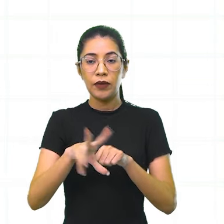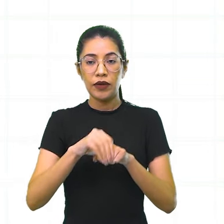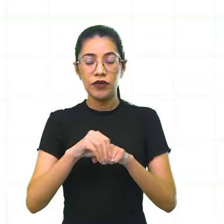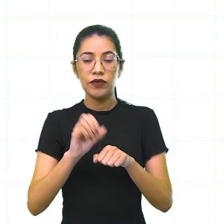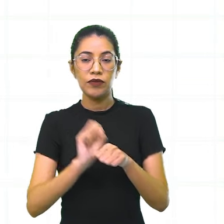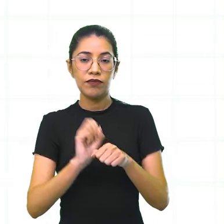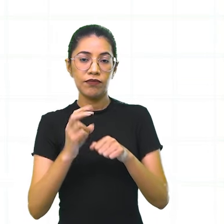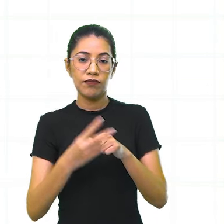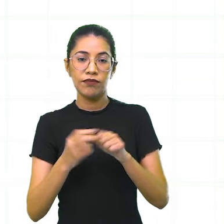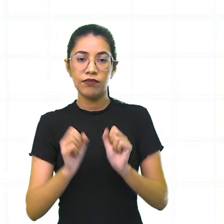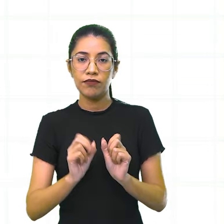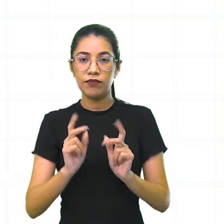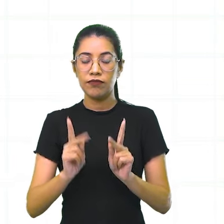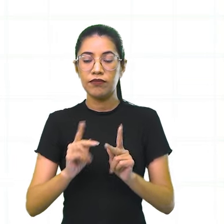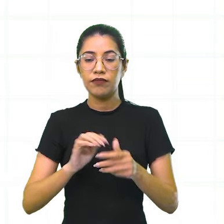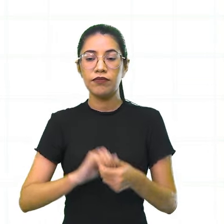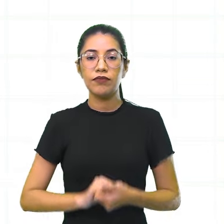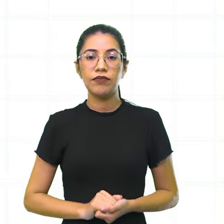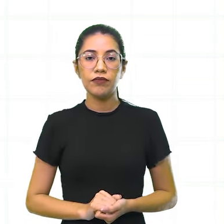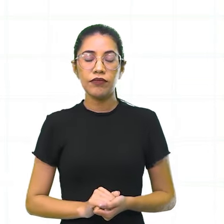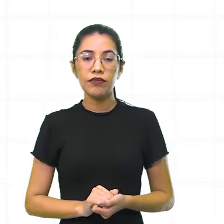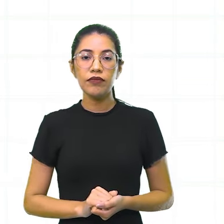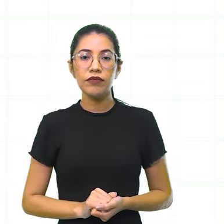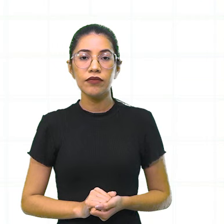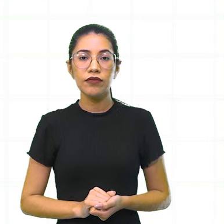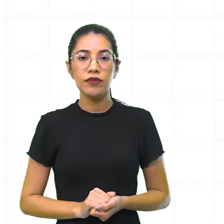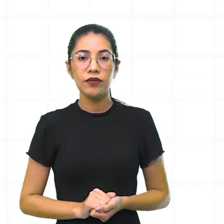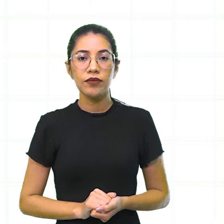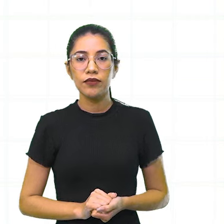tá bom, pessoal? Bom,